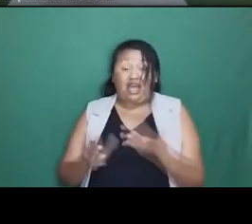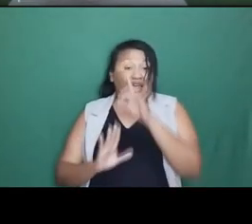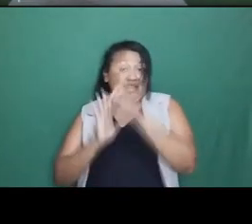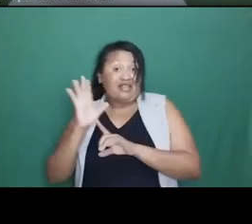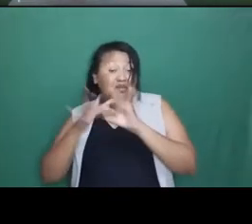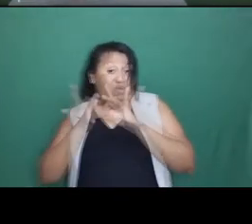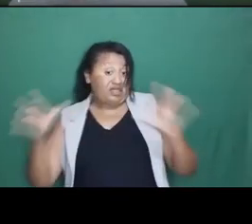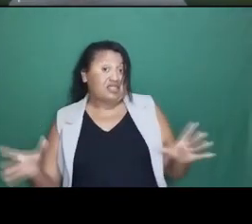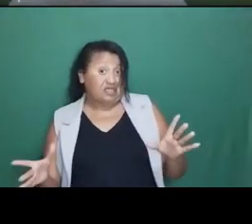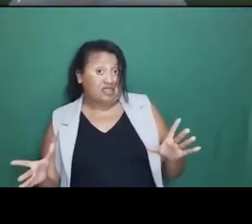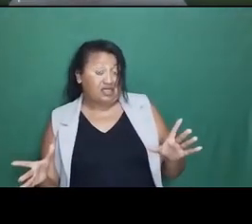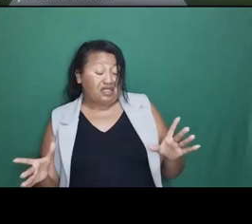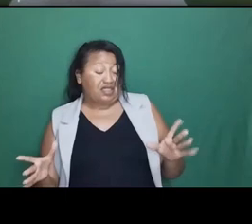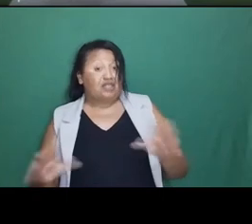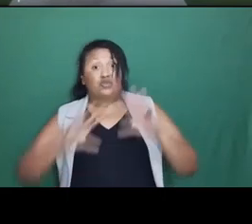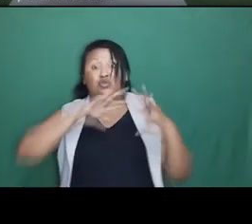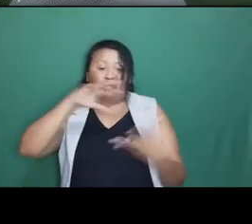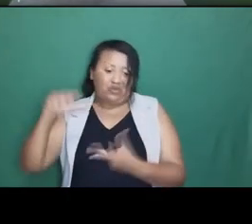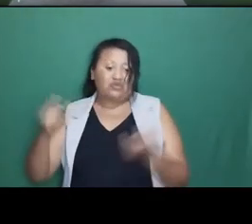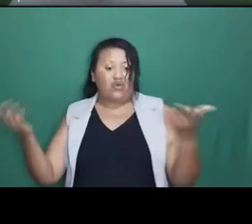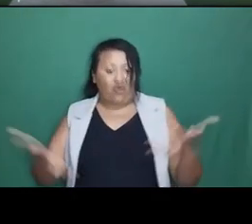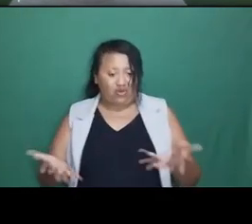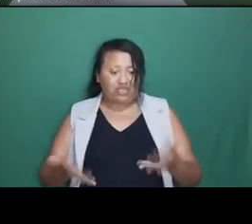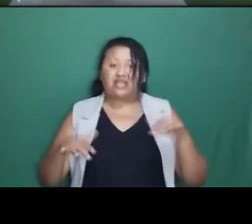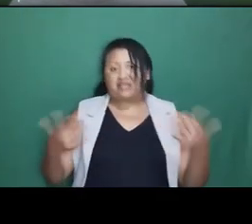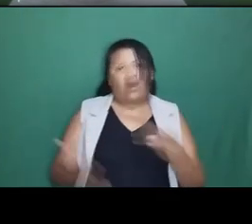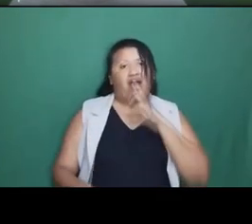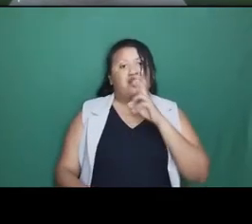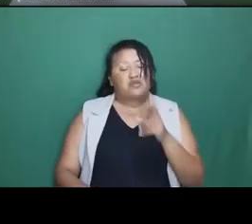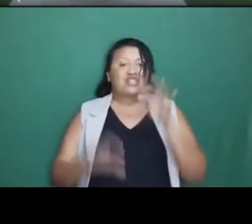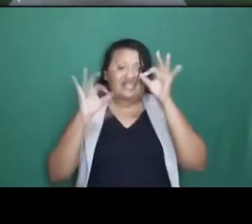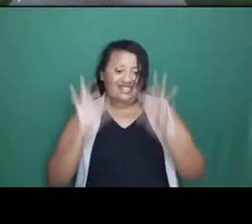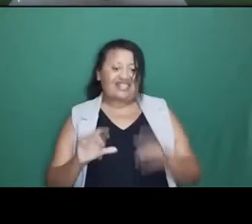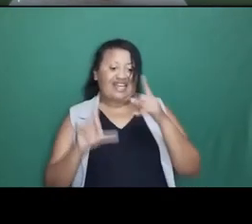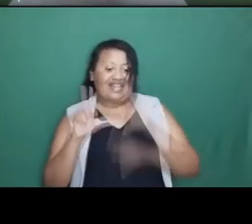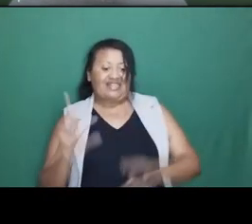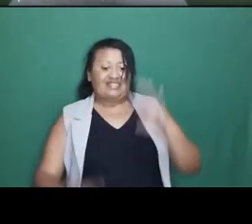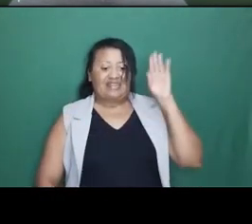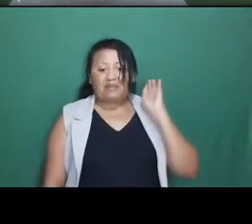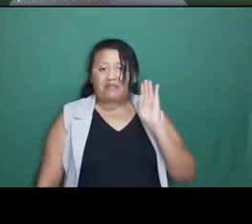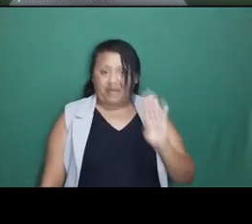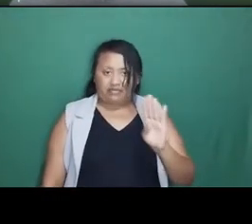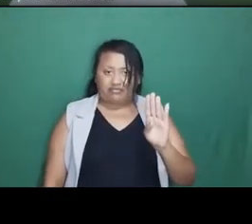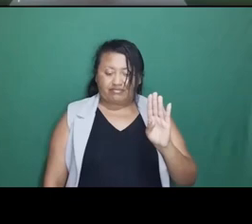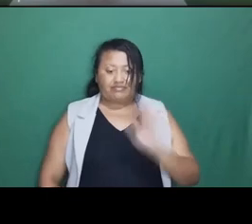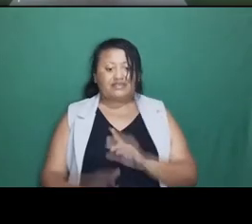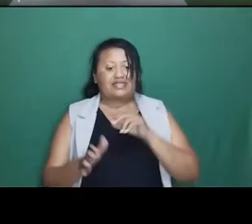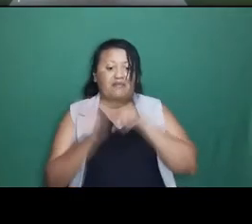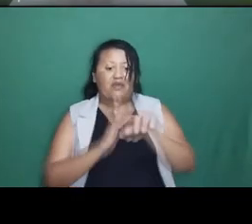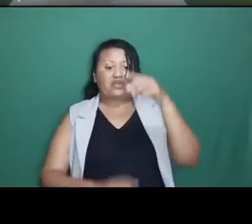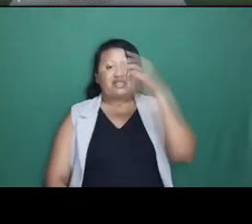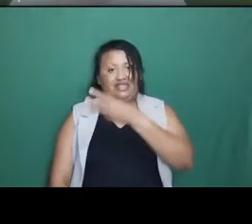democracias do mundo hoje então a resposta correta letra b não é da questão